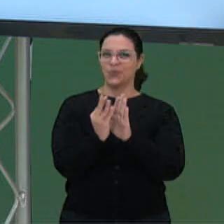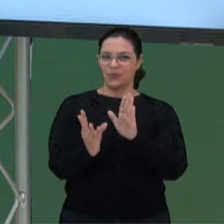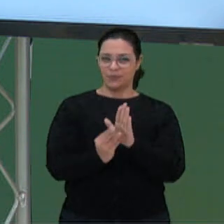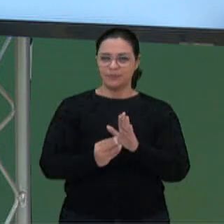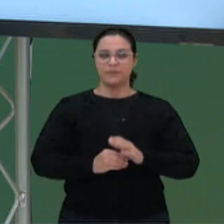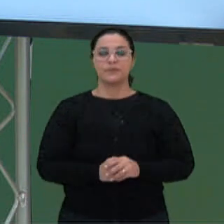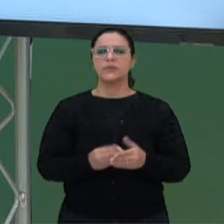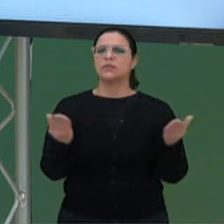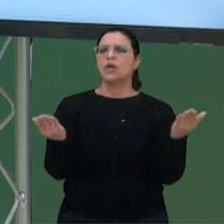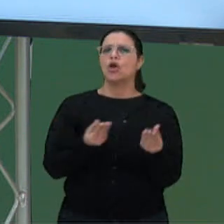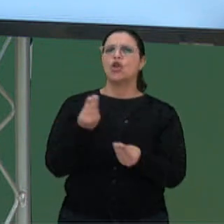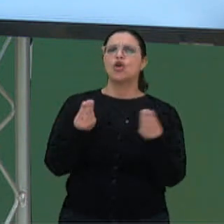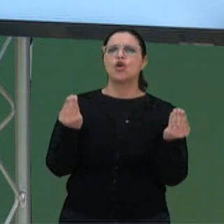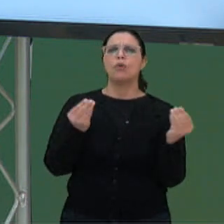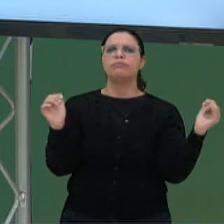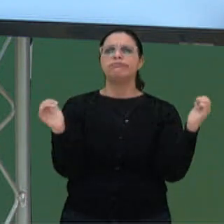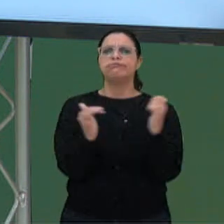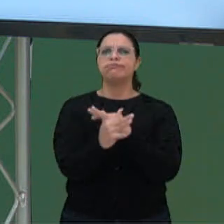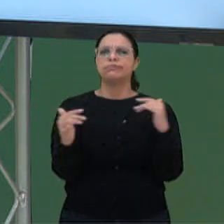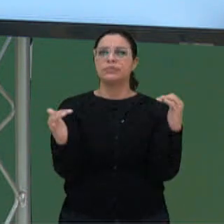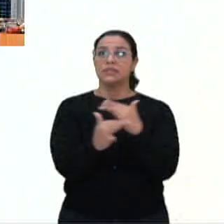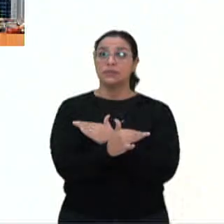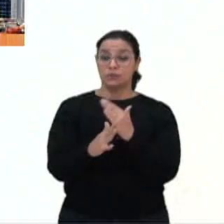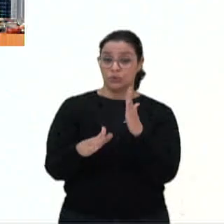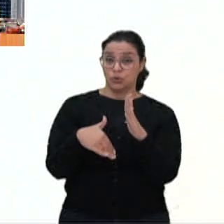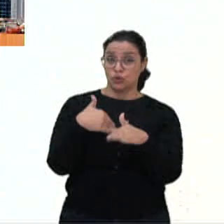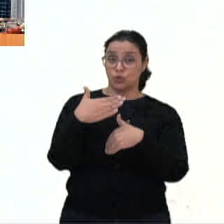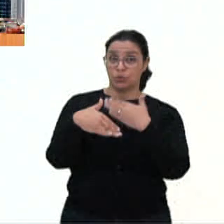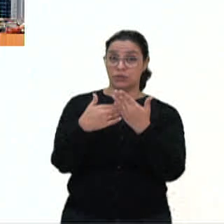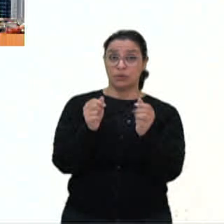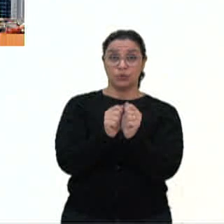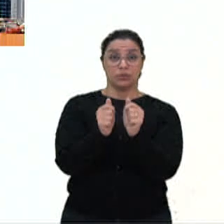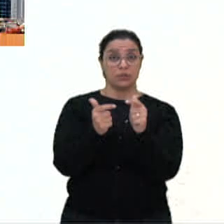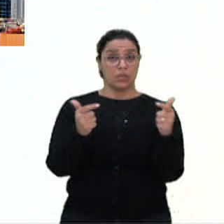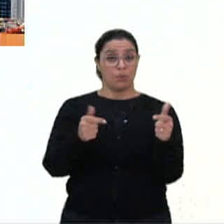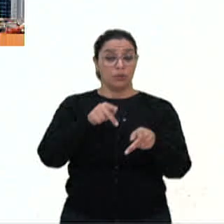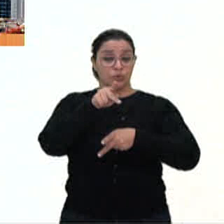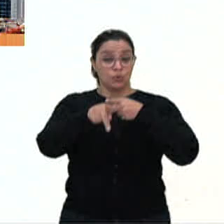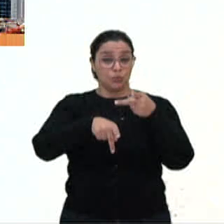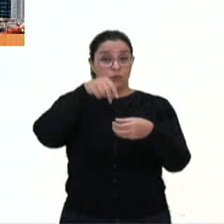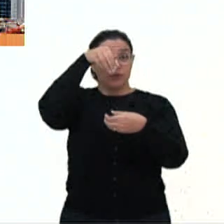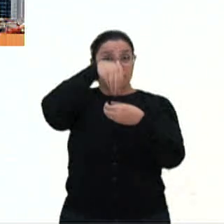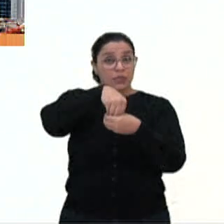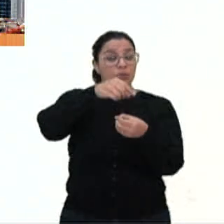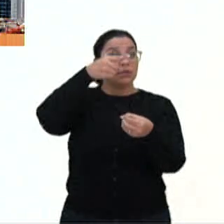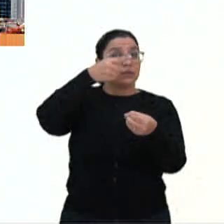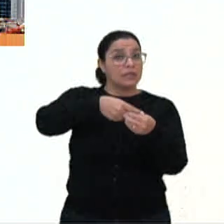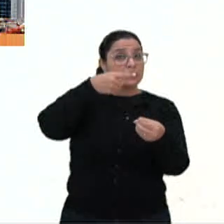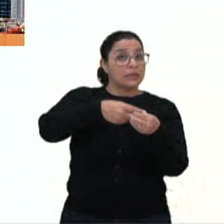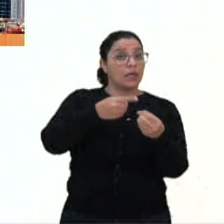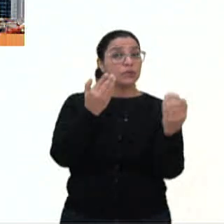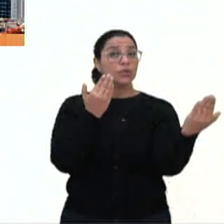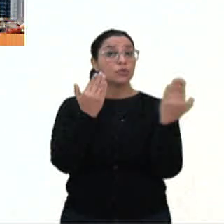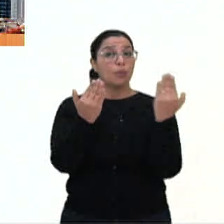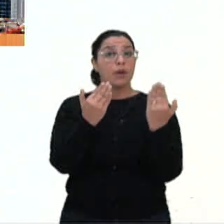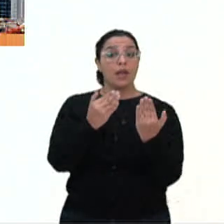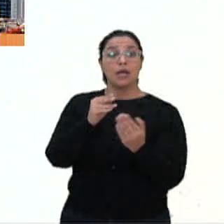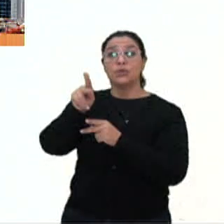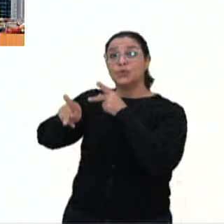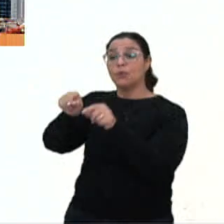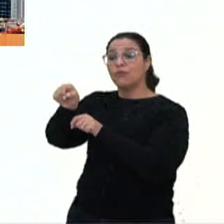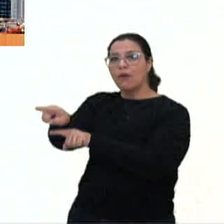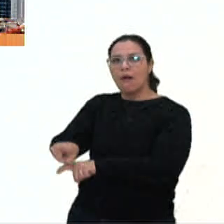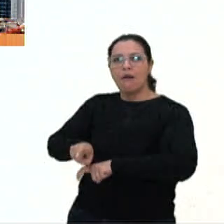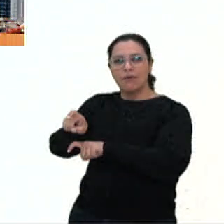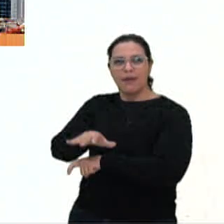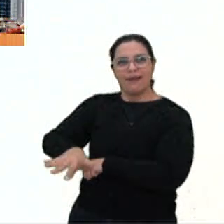questão. O que é a urbanização? Processo de aumento da população urbana em comparação à população rural. Ou